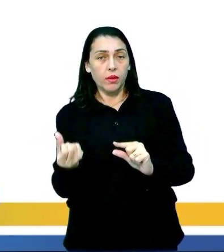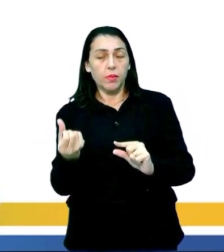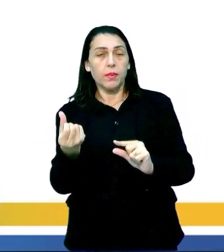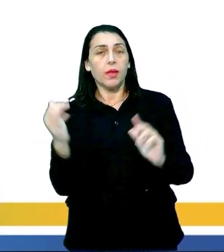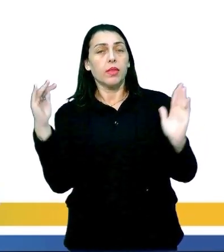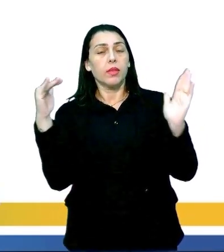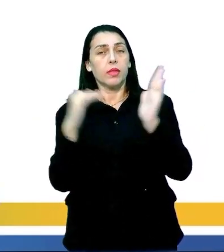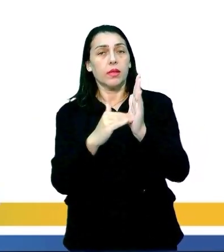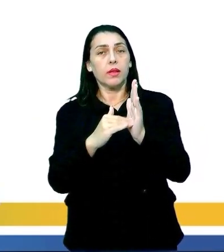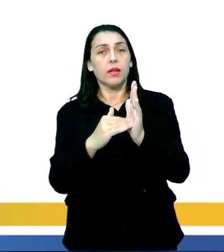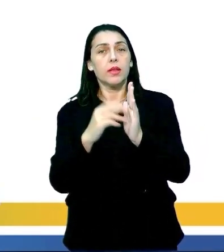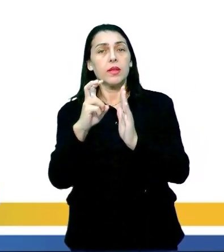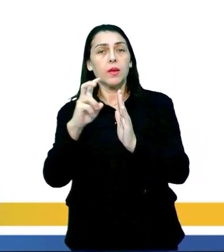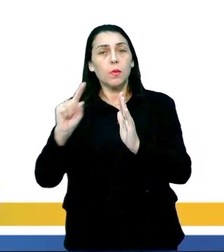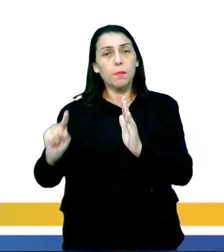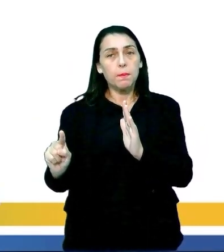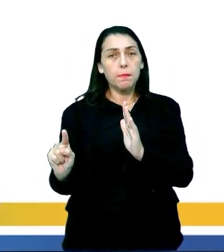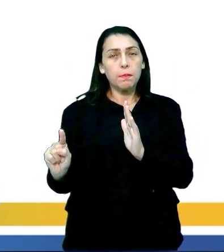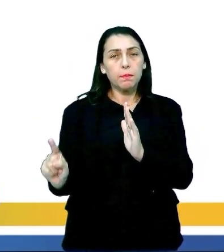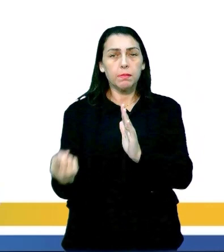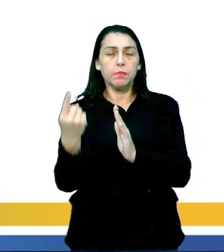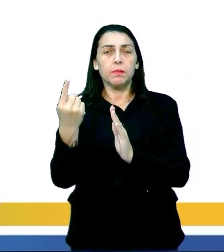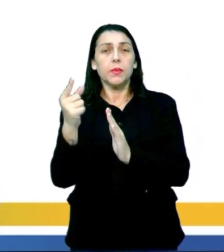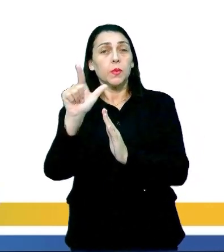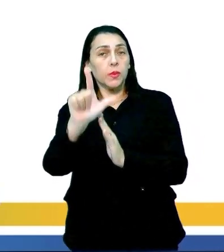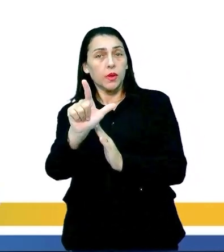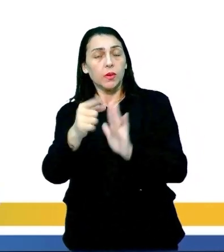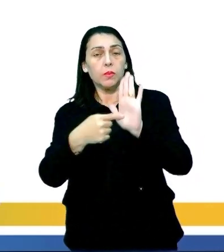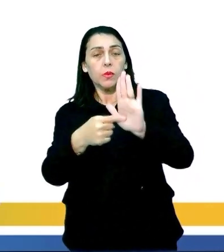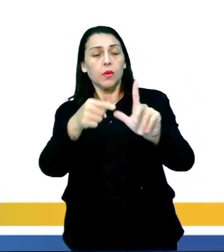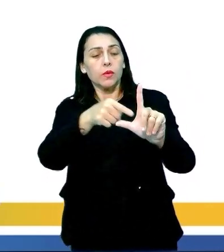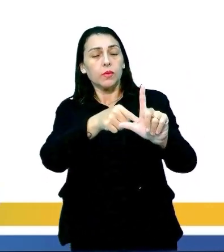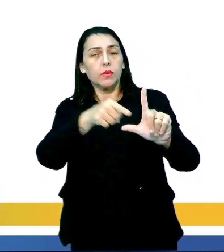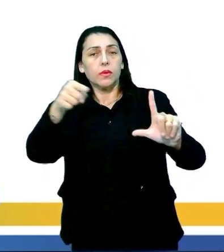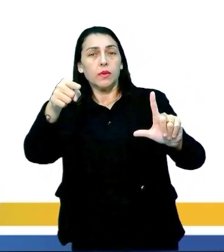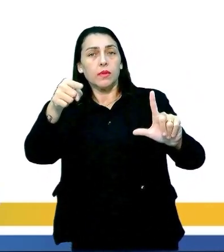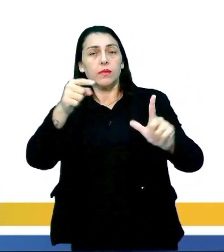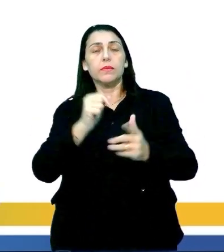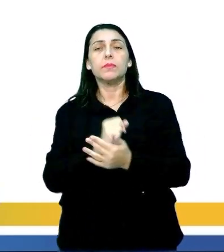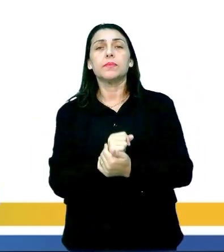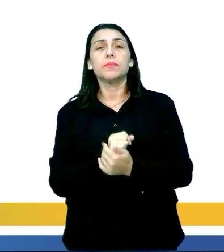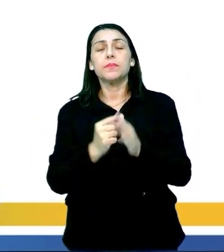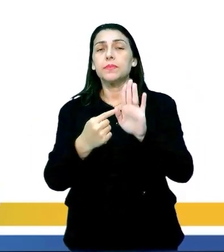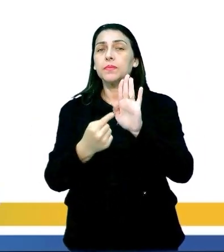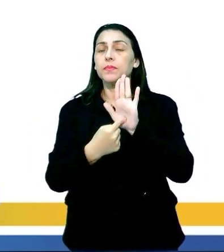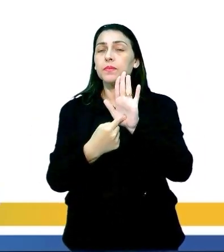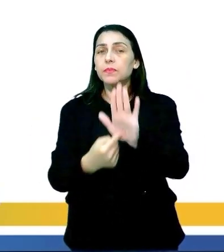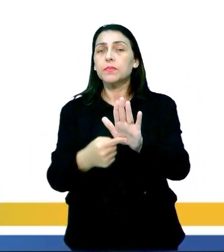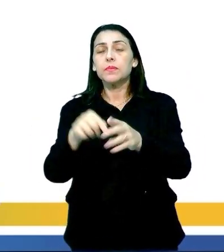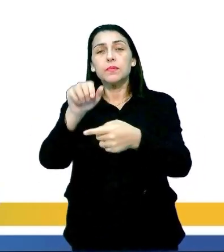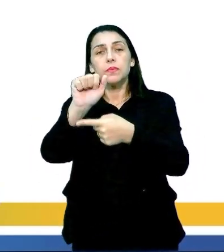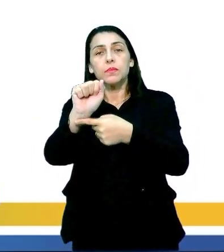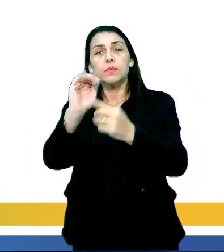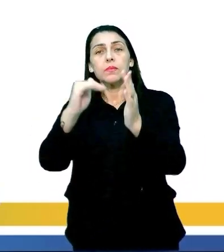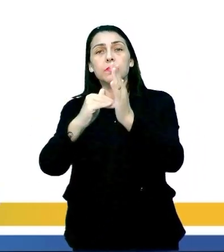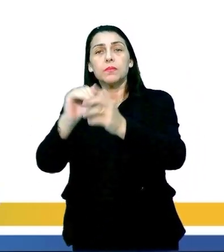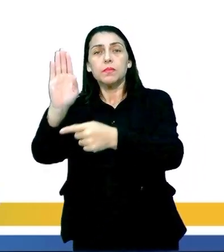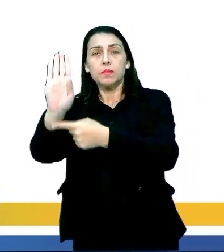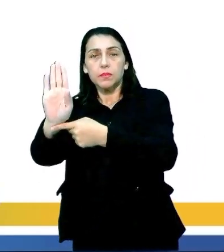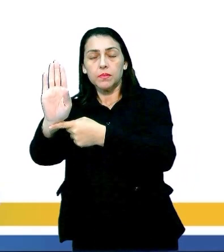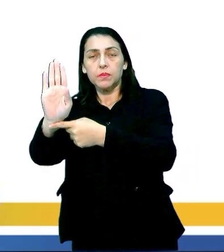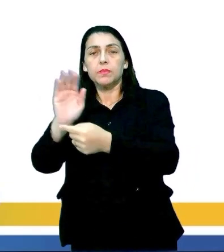veio até 5.000. Mostra o gráfico. Aí nós vamos mostrar do ponto A ao ponto